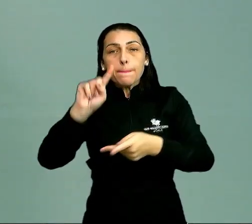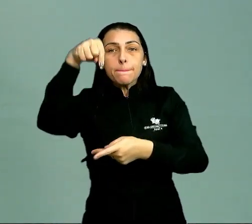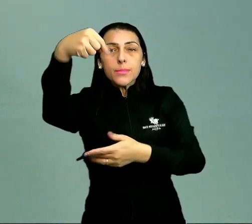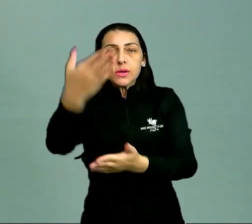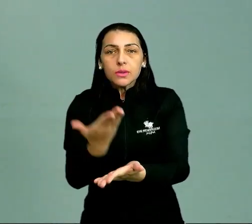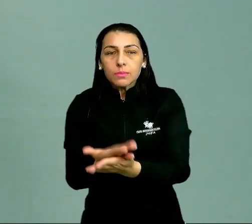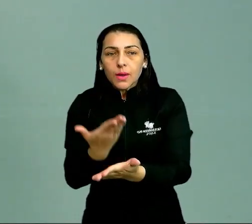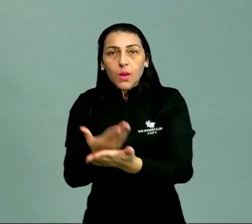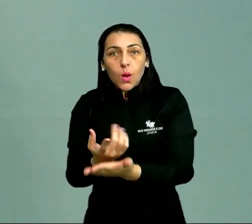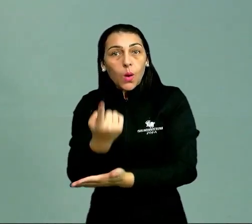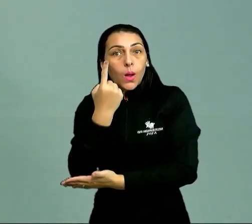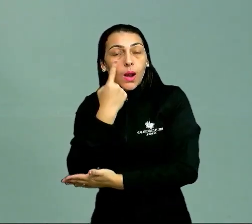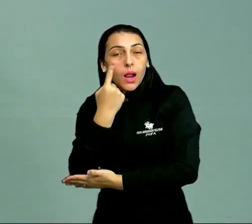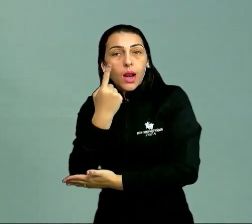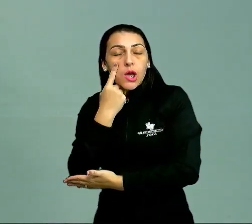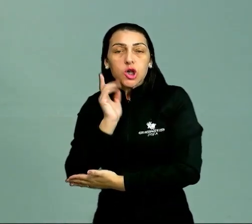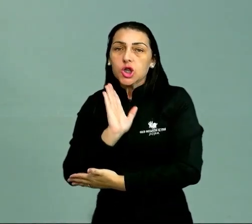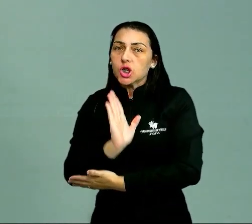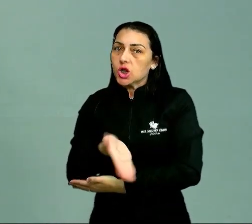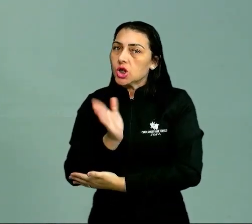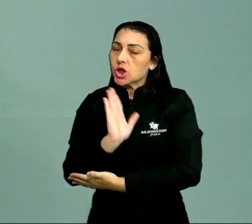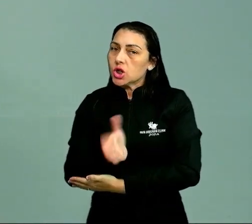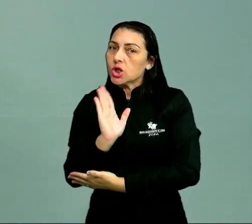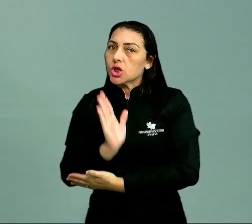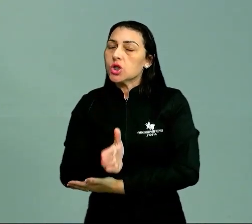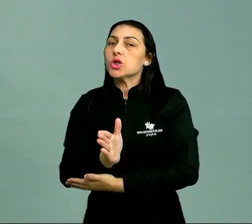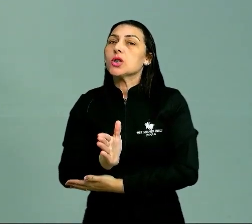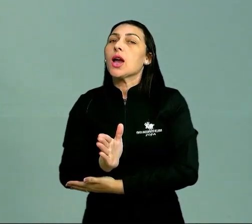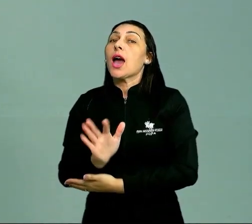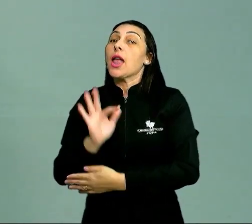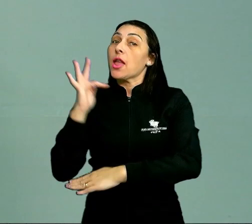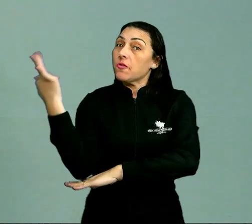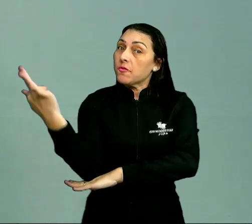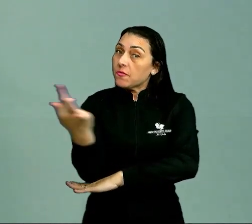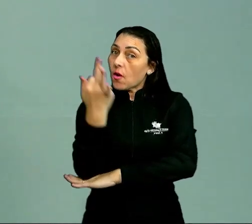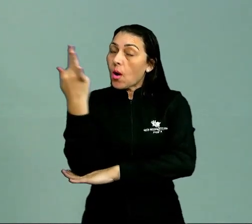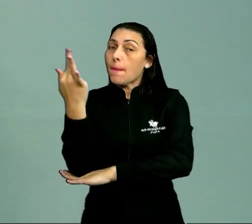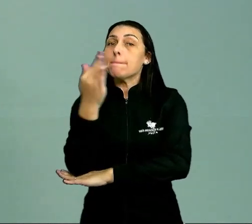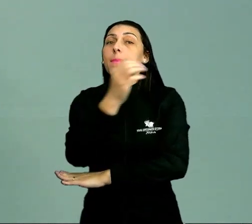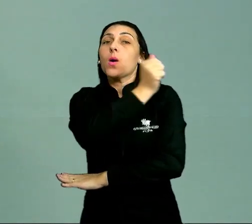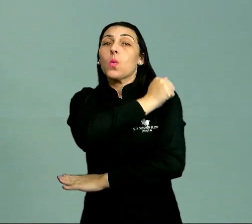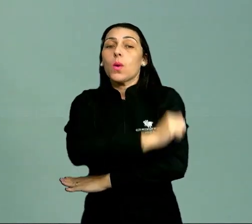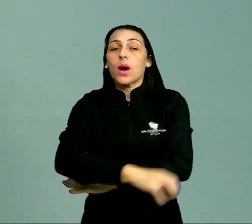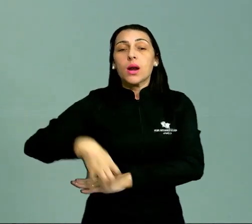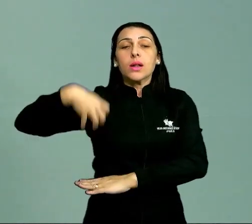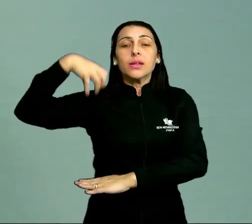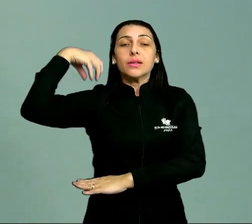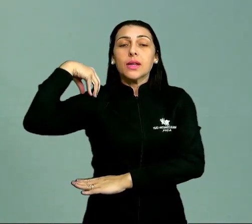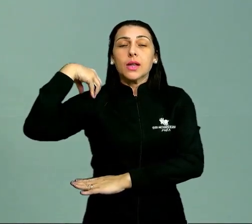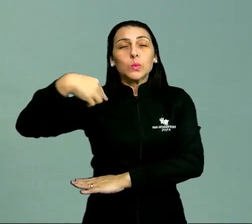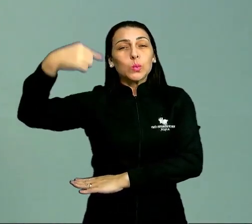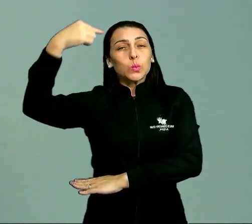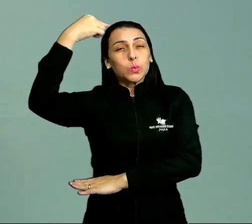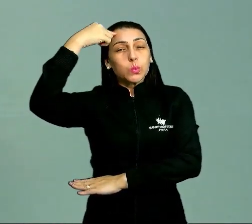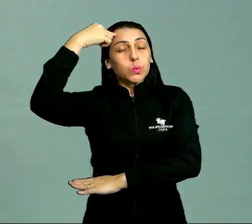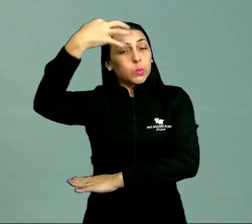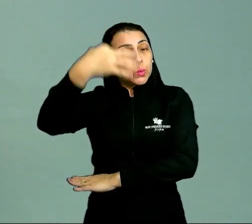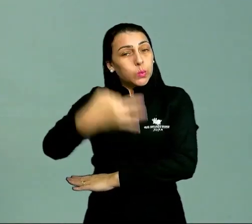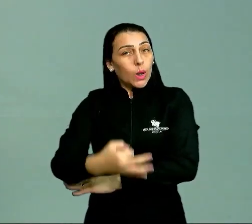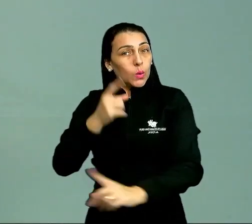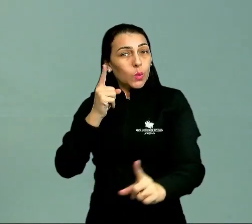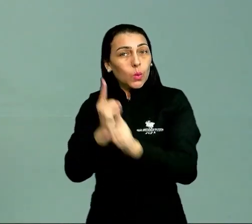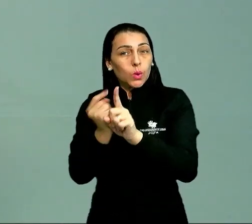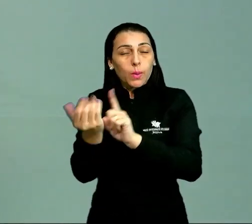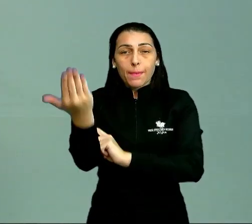próxima aula. Olha lá. Nós já tratamos da lógica formal com Aristóteles, o método para o raciocínio correto no